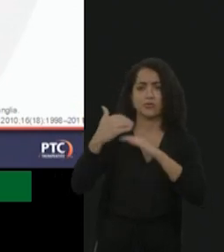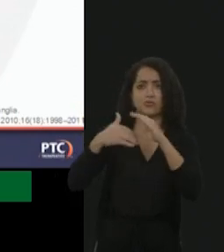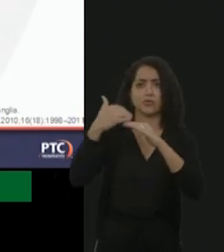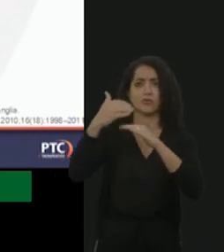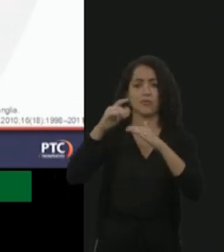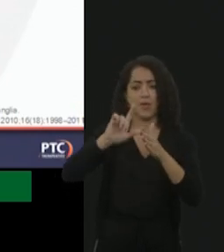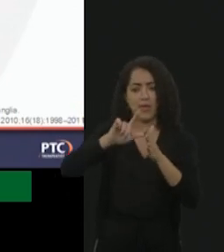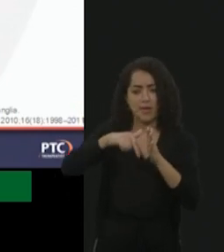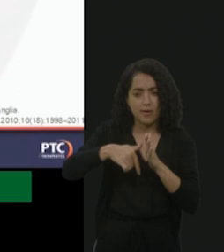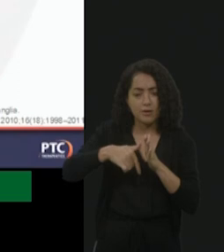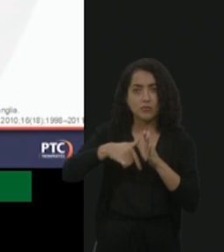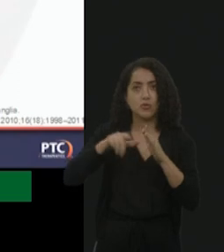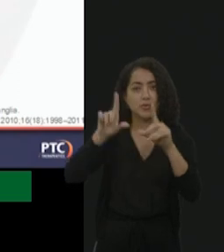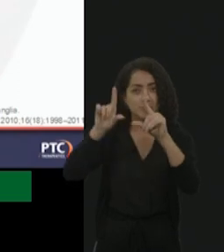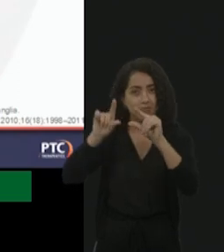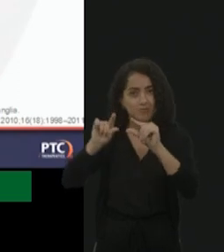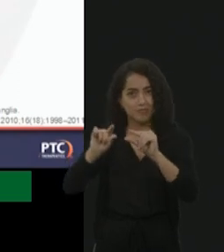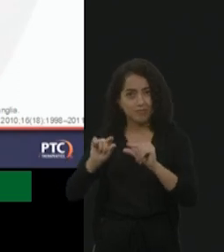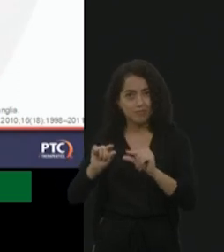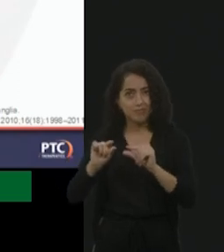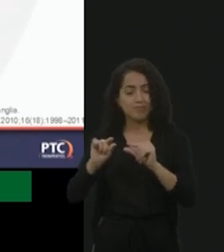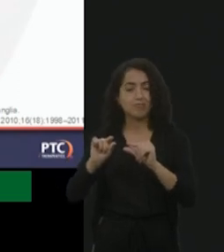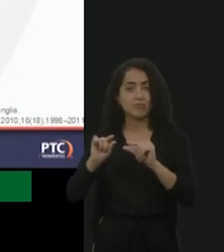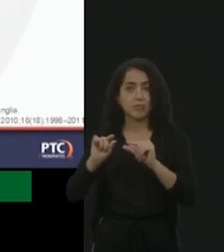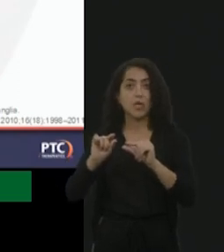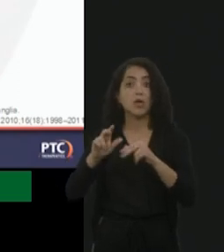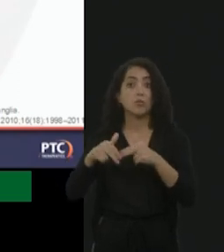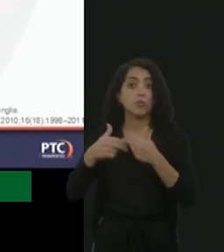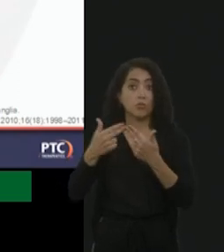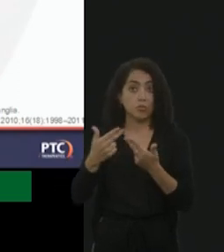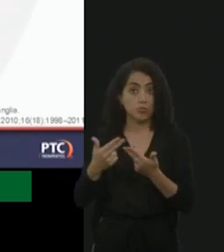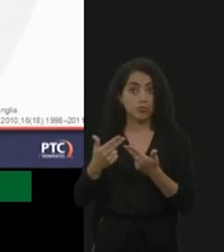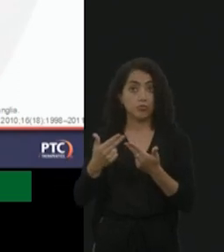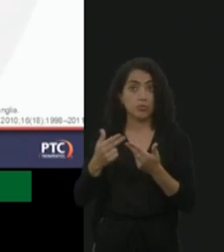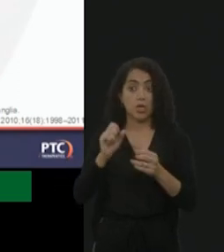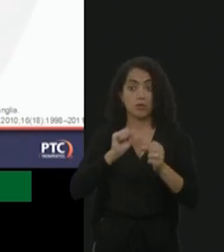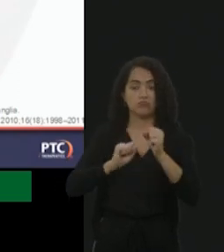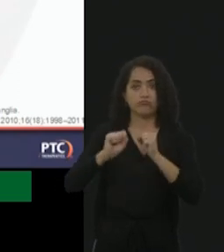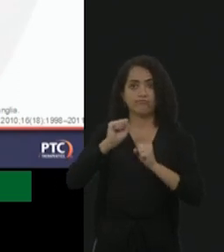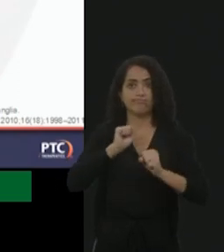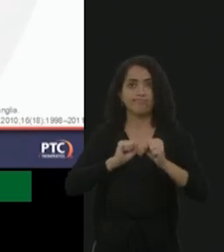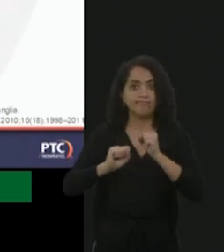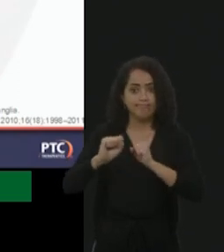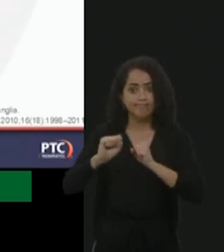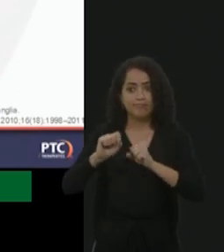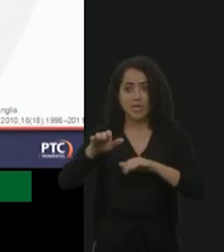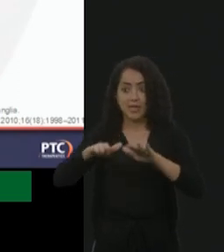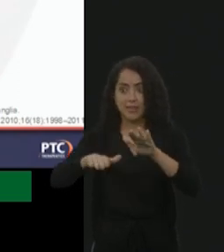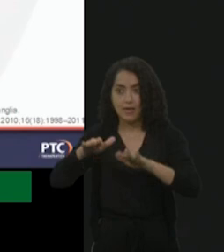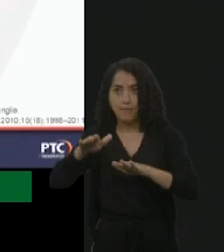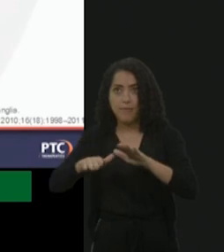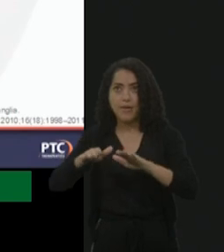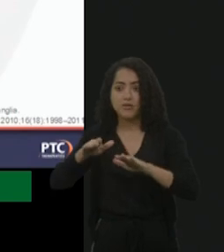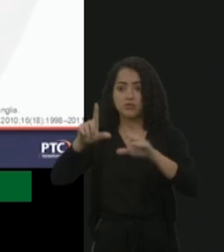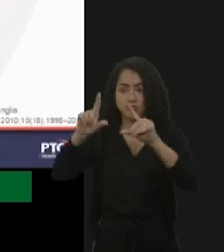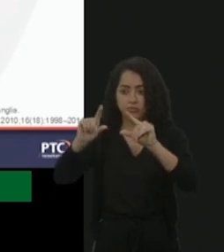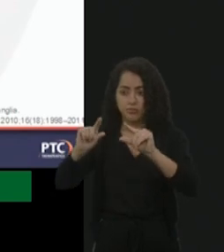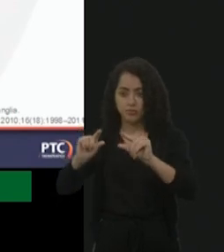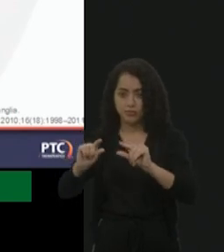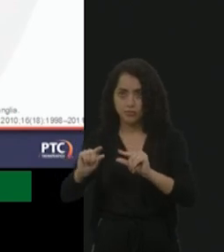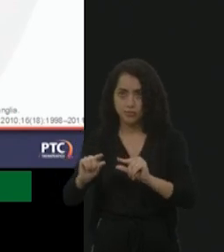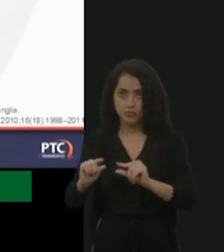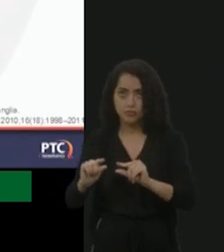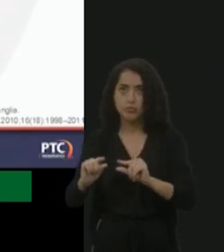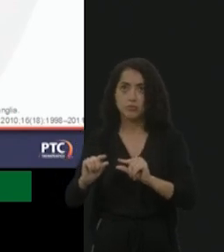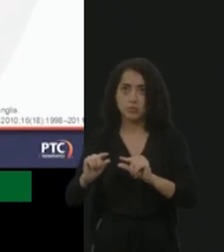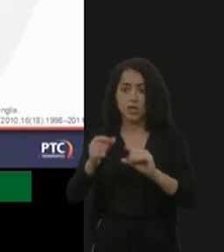pela diminuição desse neurotransmissor que é a dopamina. Adrenalina e noradrenalina dependem, né, da dopamina, então vai estar diminuído. O paciente vai apresentar algumas